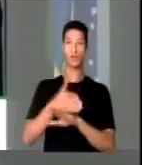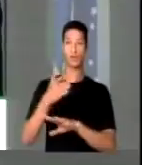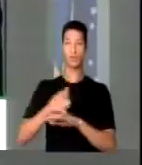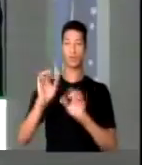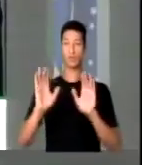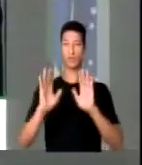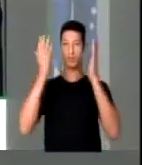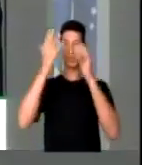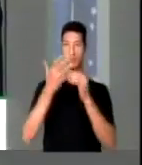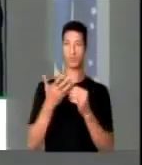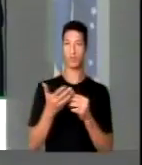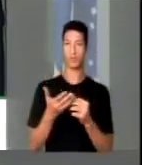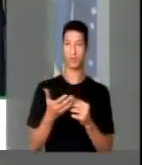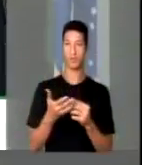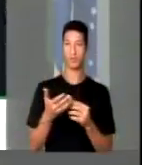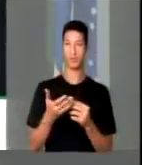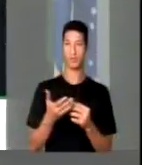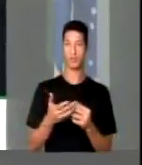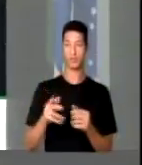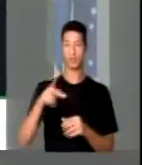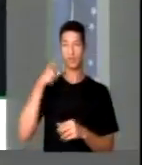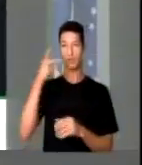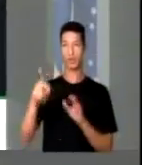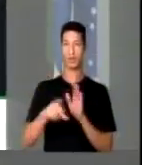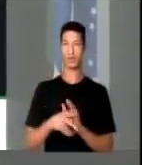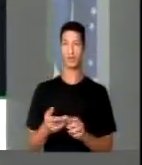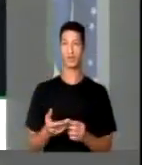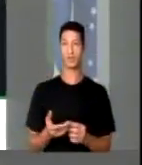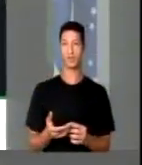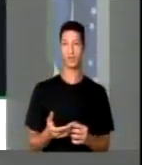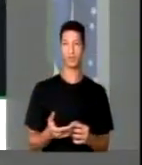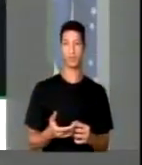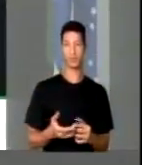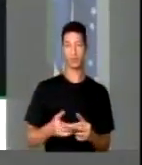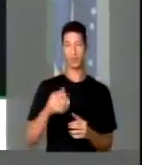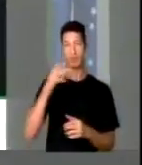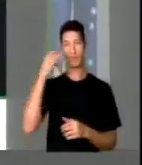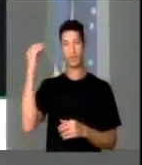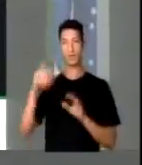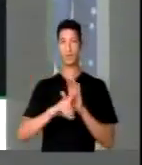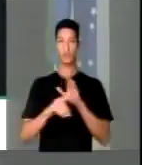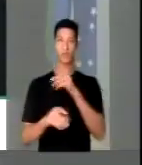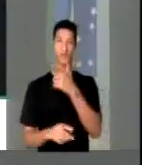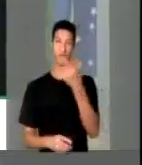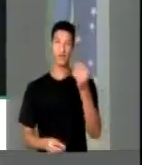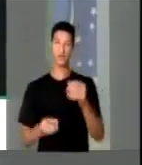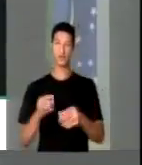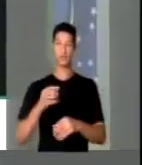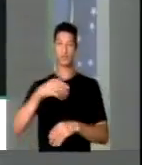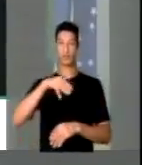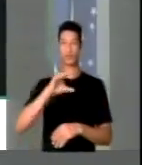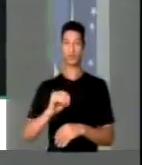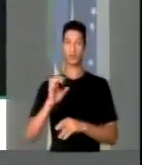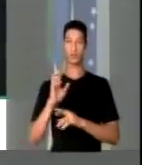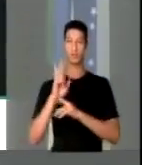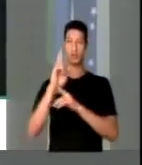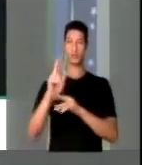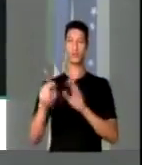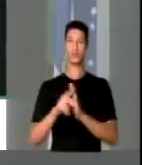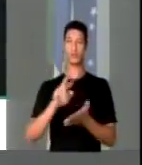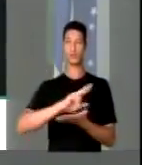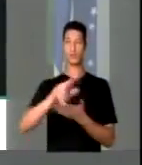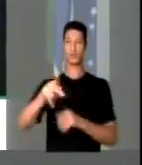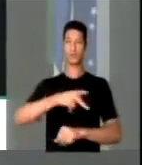de um evento interpartidário. Essa viagem foi no dia 20 de março. Representantes de